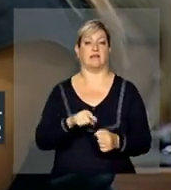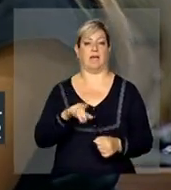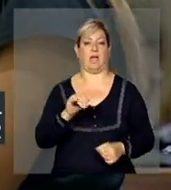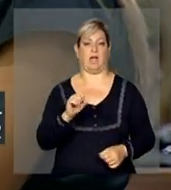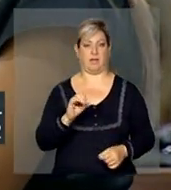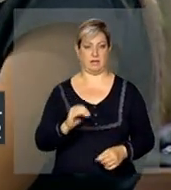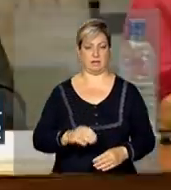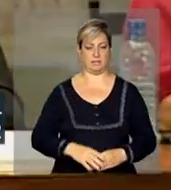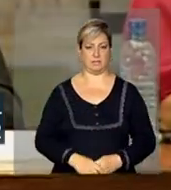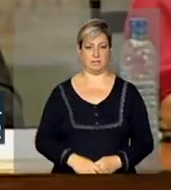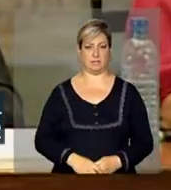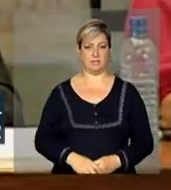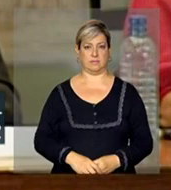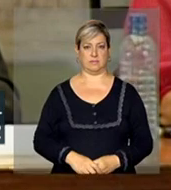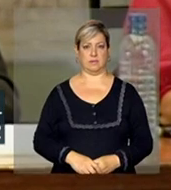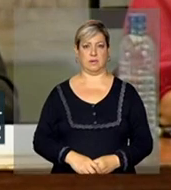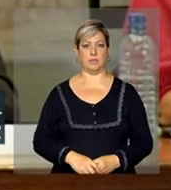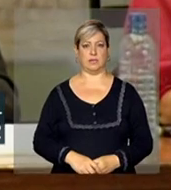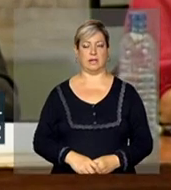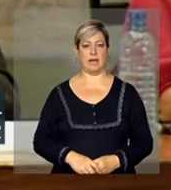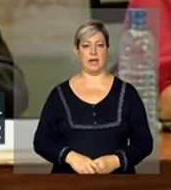específico?